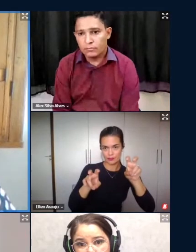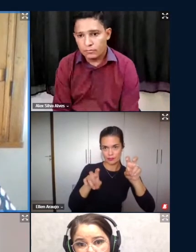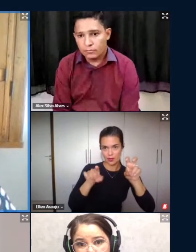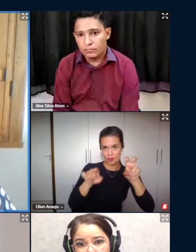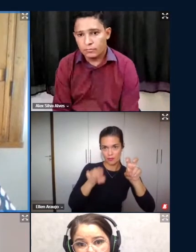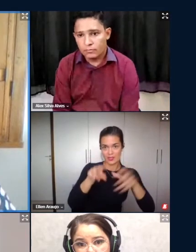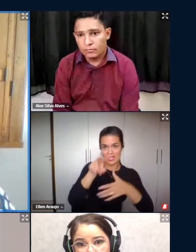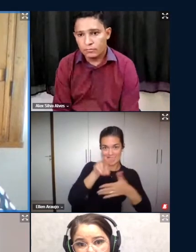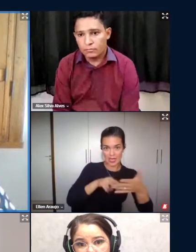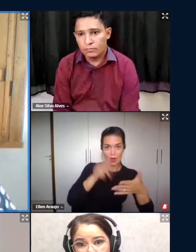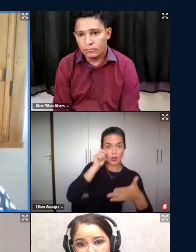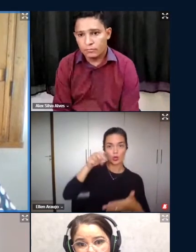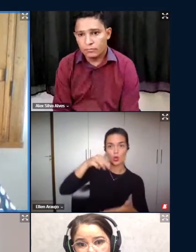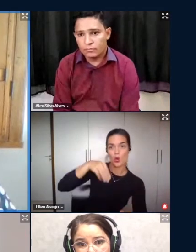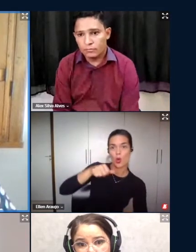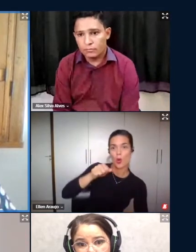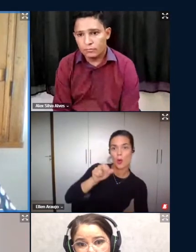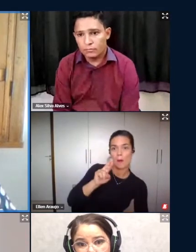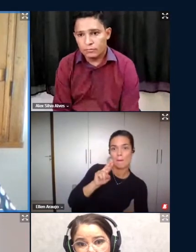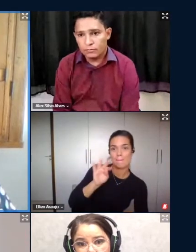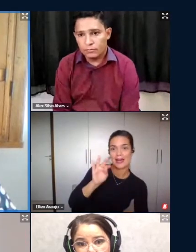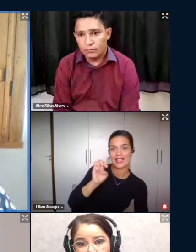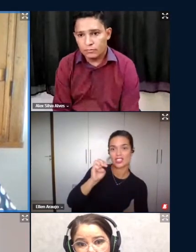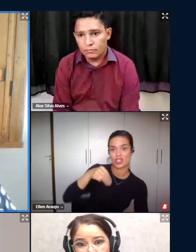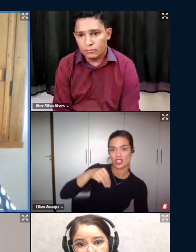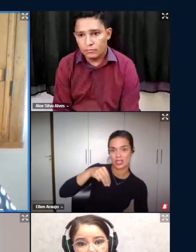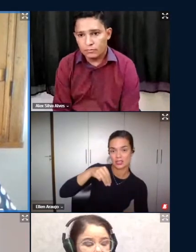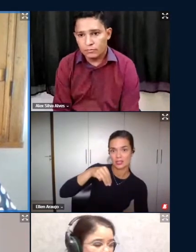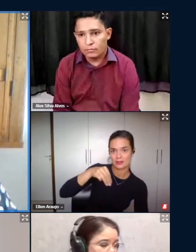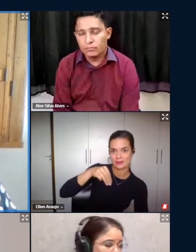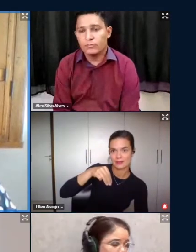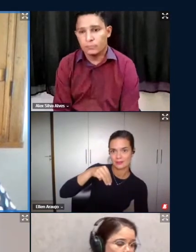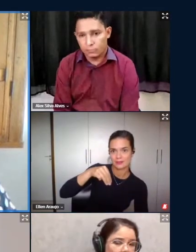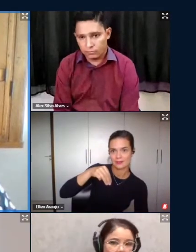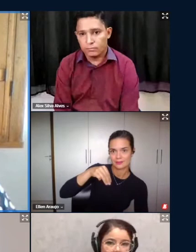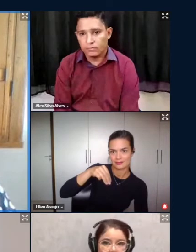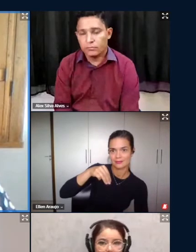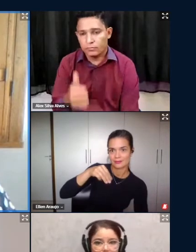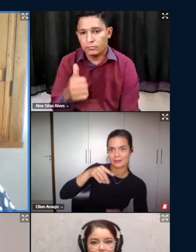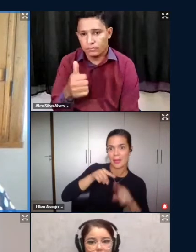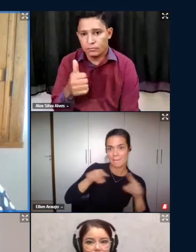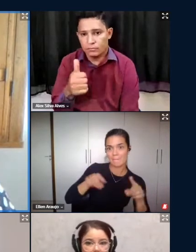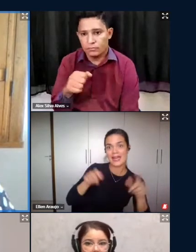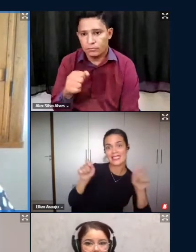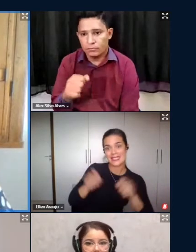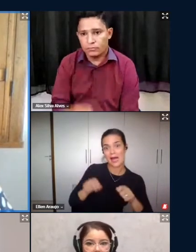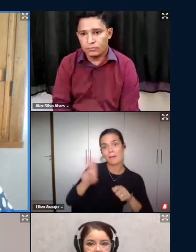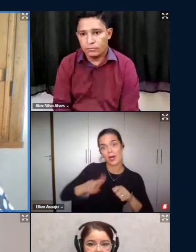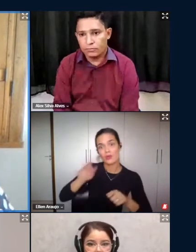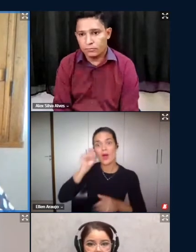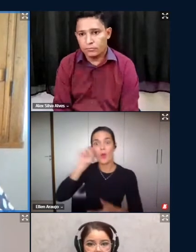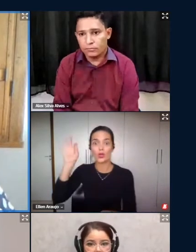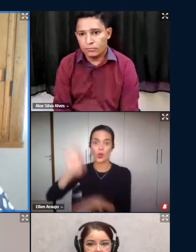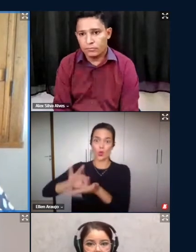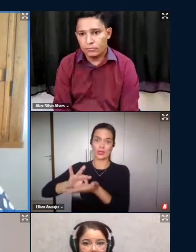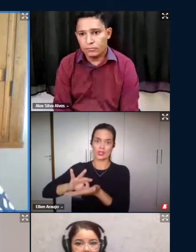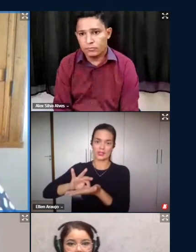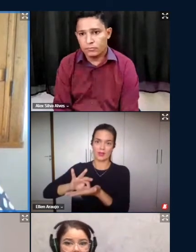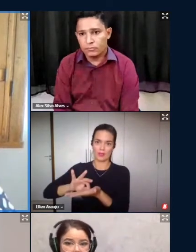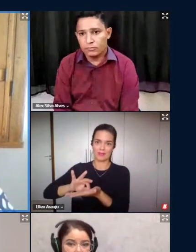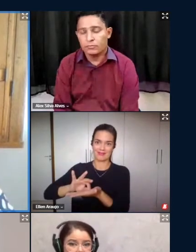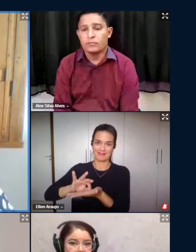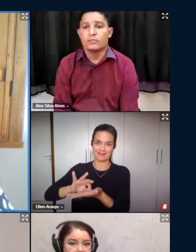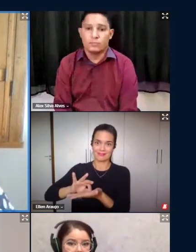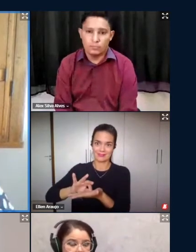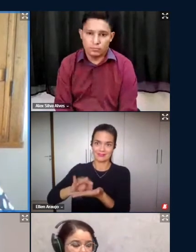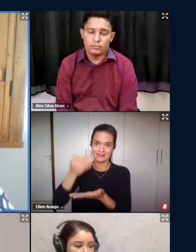Martins, mas tem ele disponível, é bastante fácil de acessar, tá? Cabré, tu leste